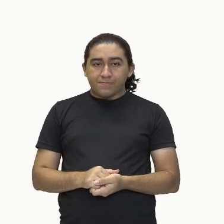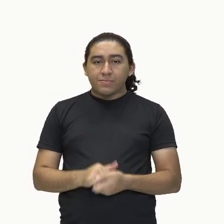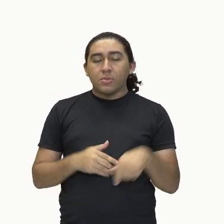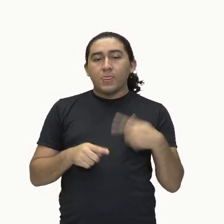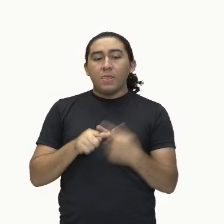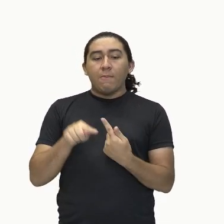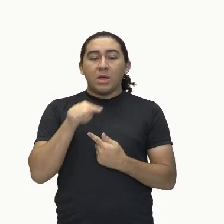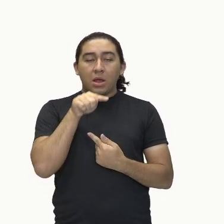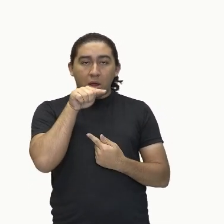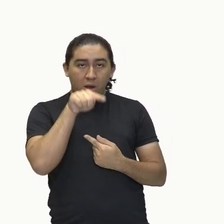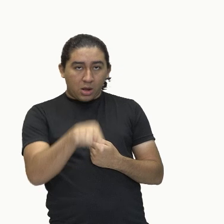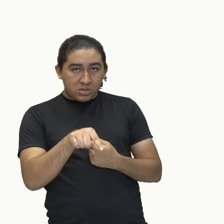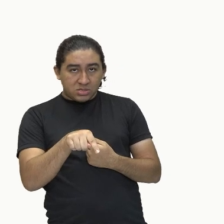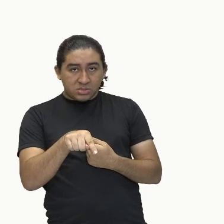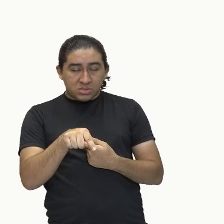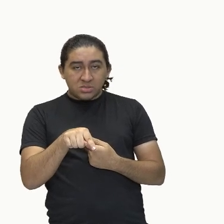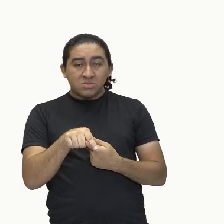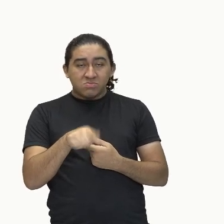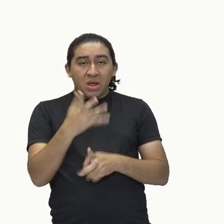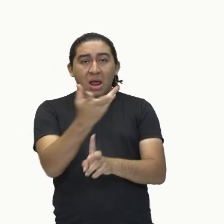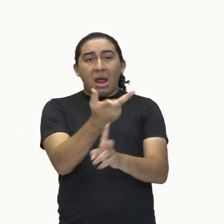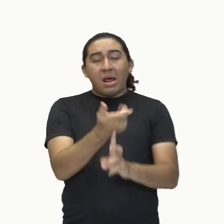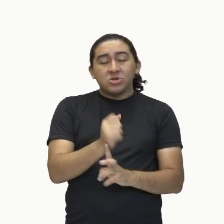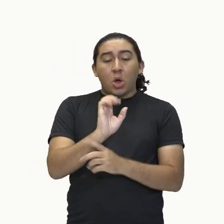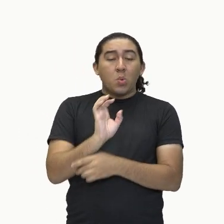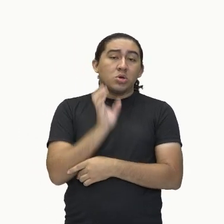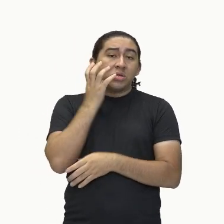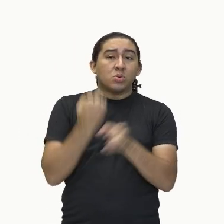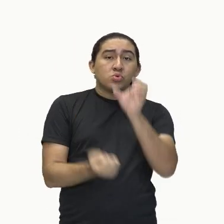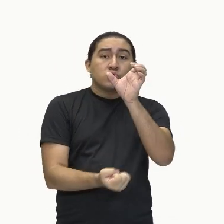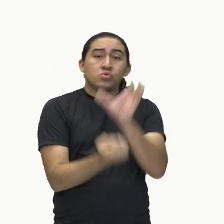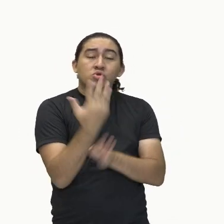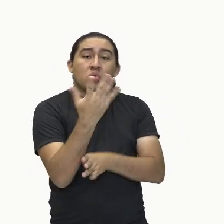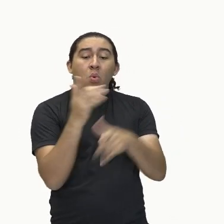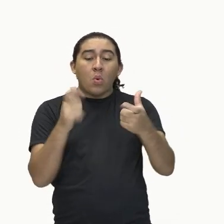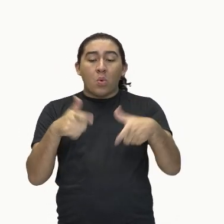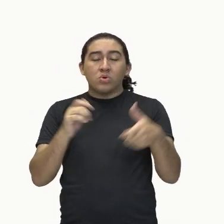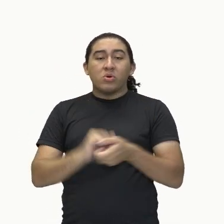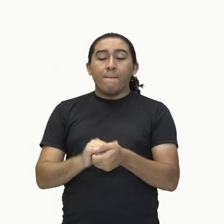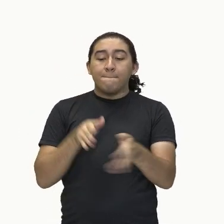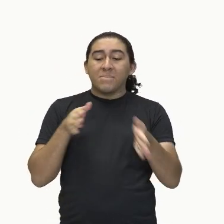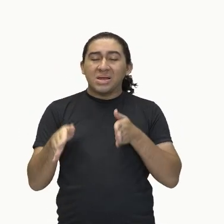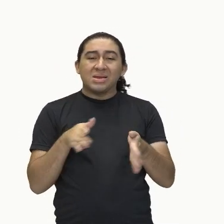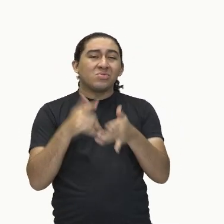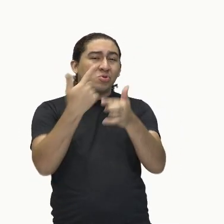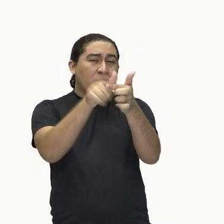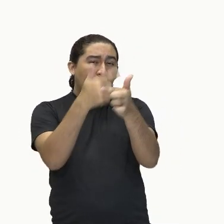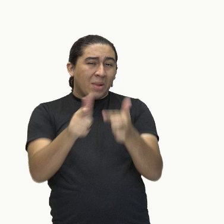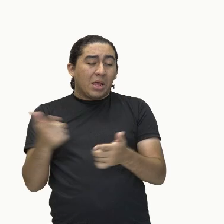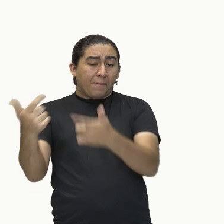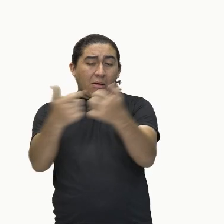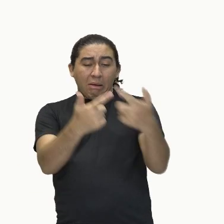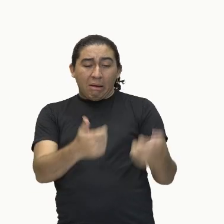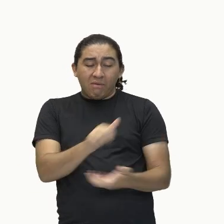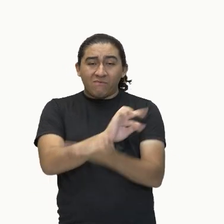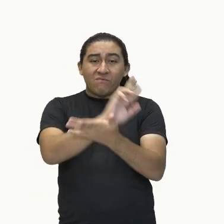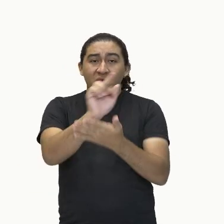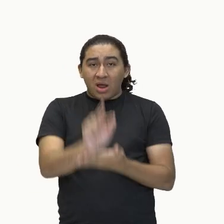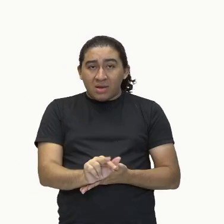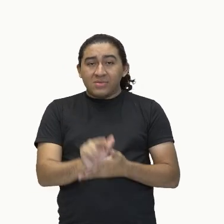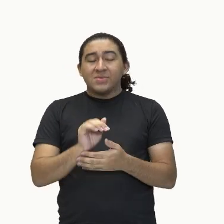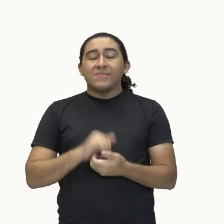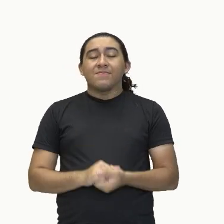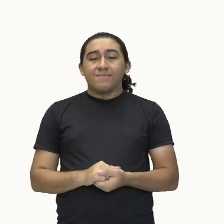essa vanguarda, ela surgiu ali em um período de tensão, de conflito, de guerra entre